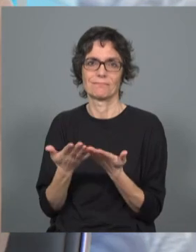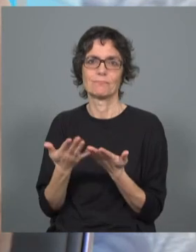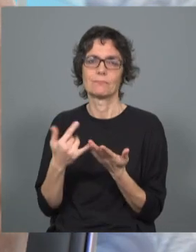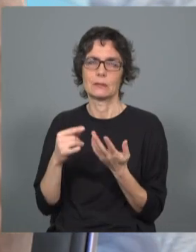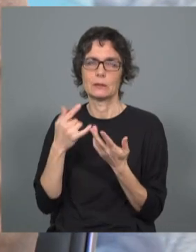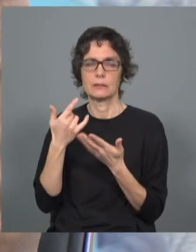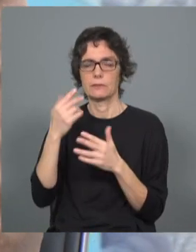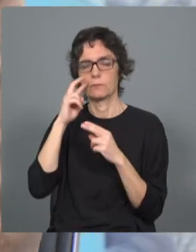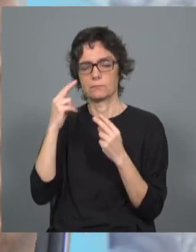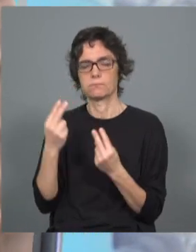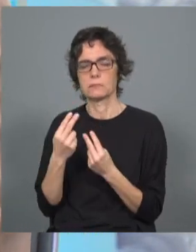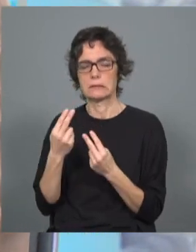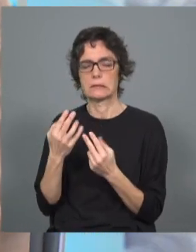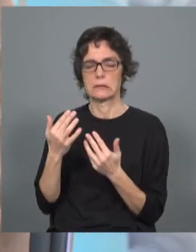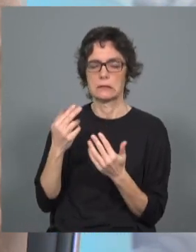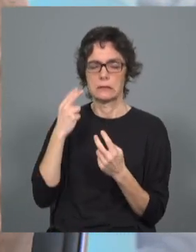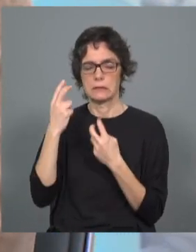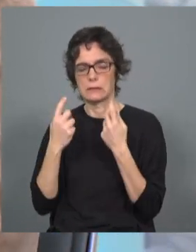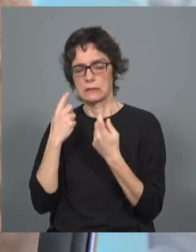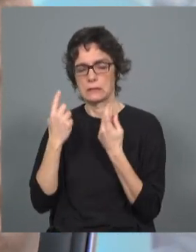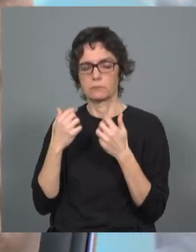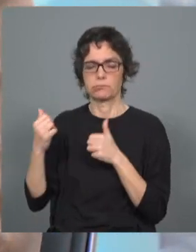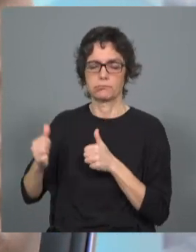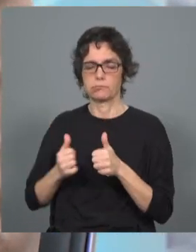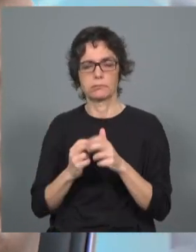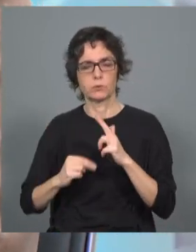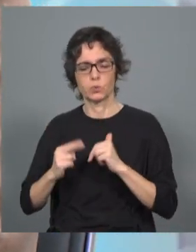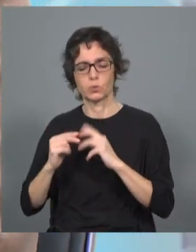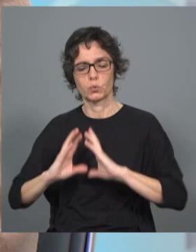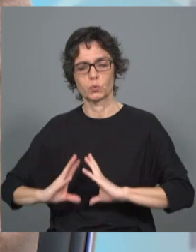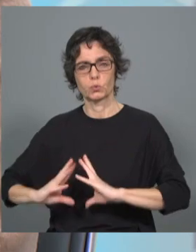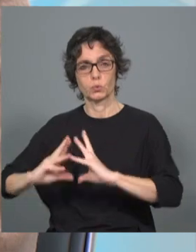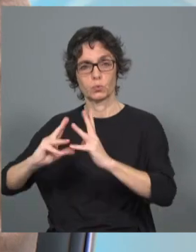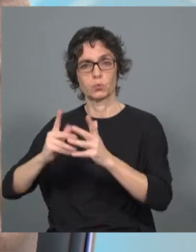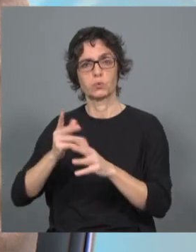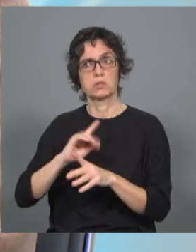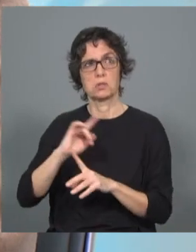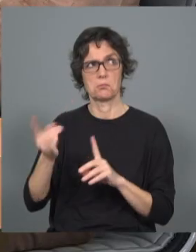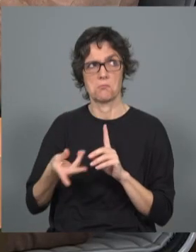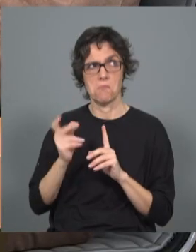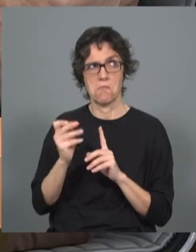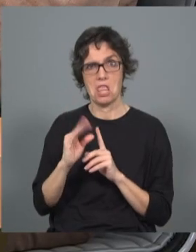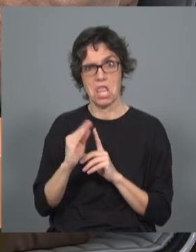sido, é um discernimento longo, é um discernimento, pelo menos há uns 10 anos que